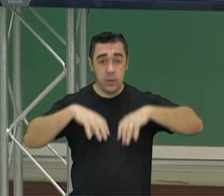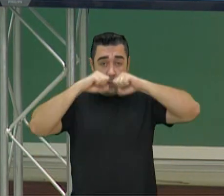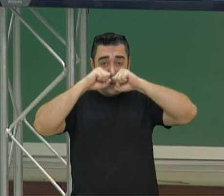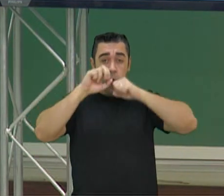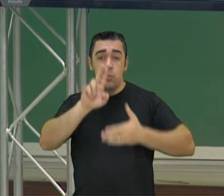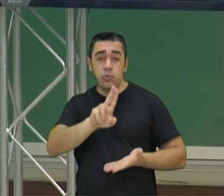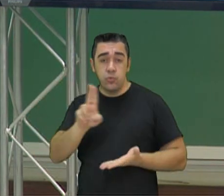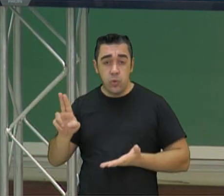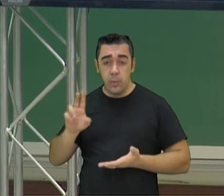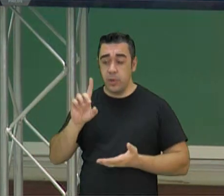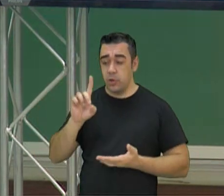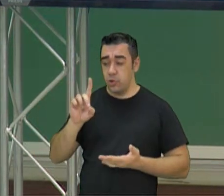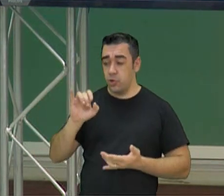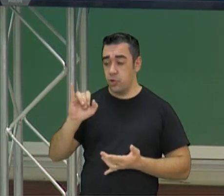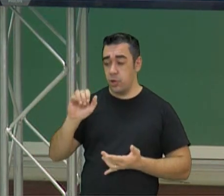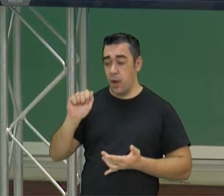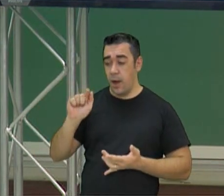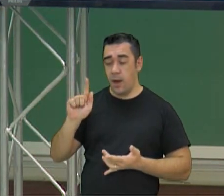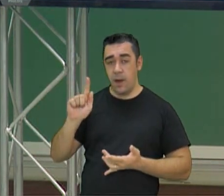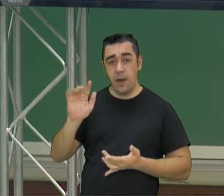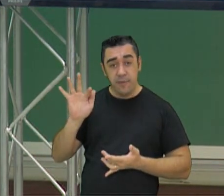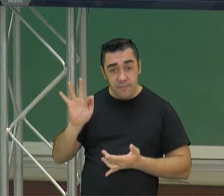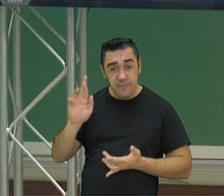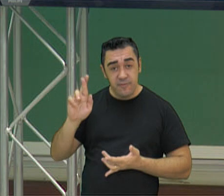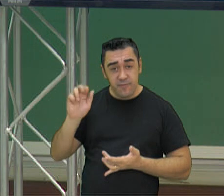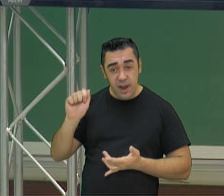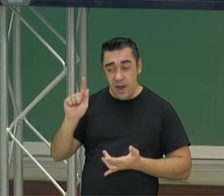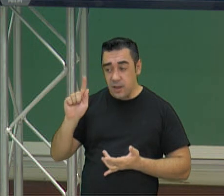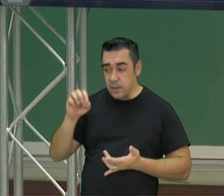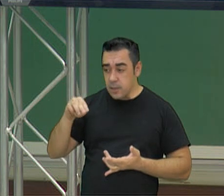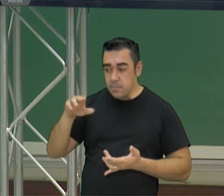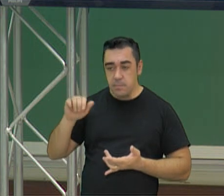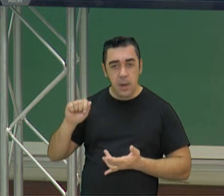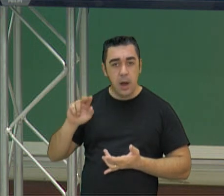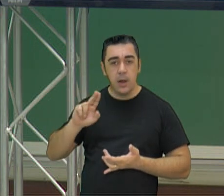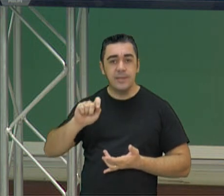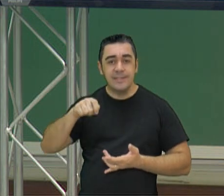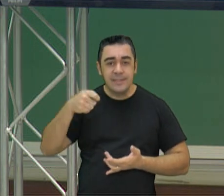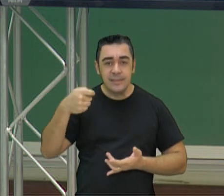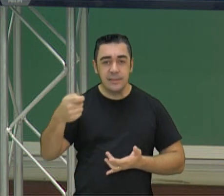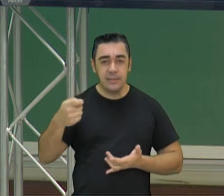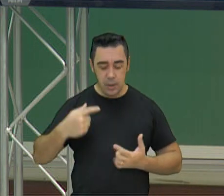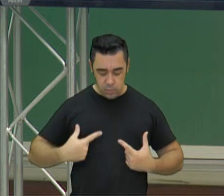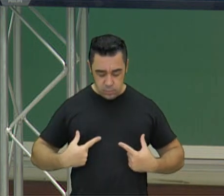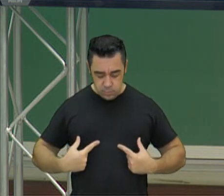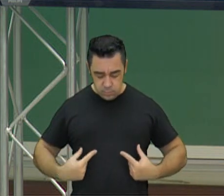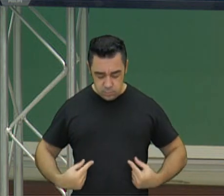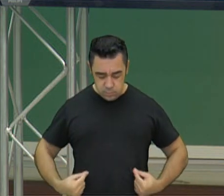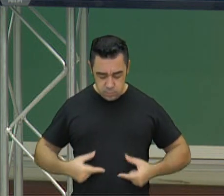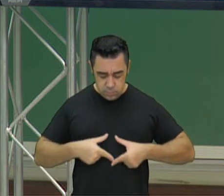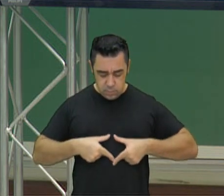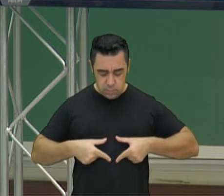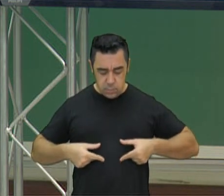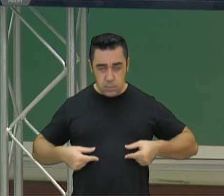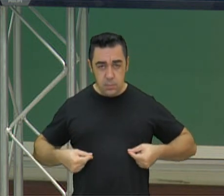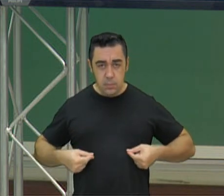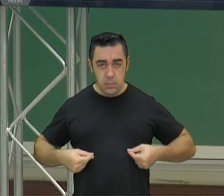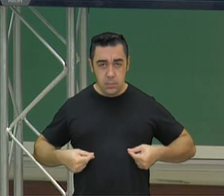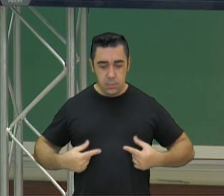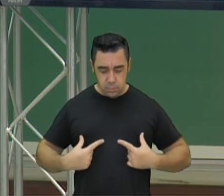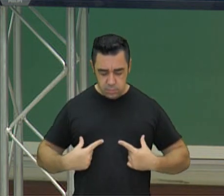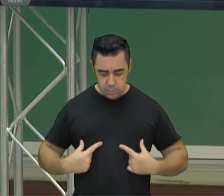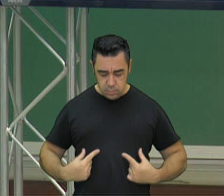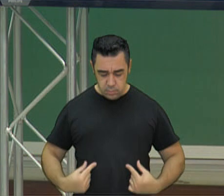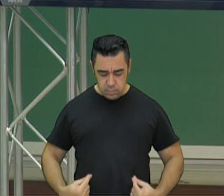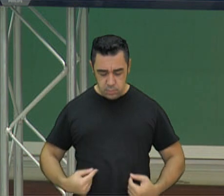esse músculo aqui, que é o diafragma. Então, esse é o músculo que é o principal músculo envolto no